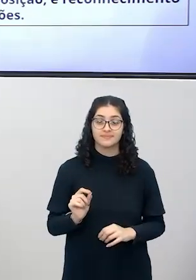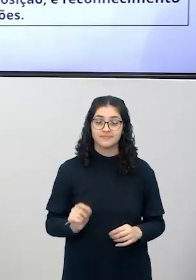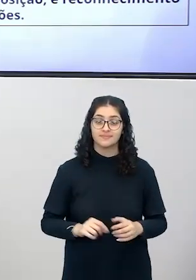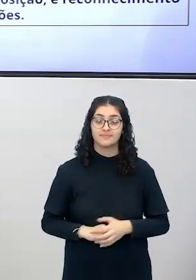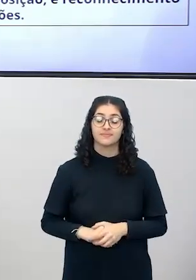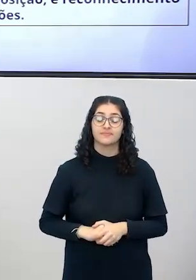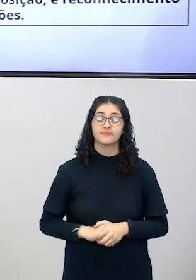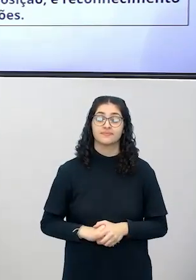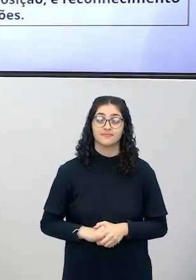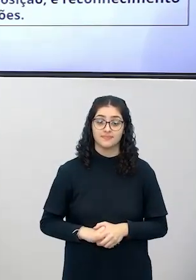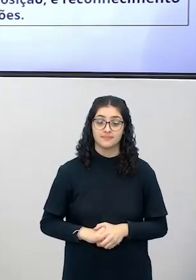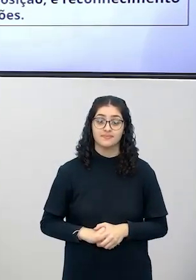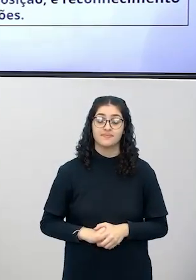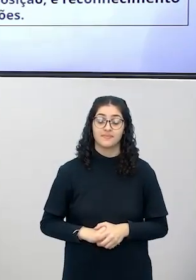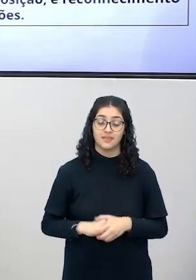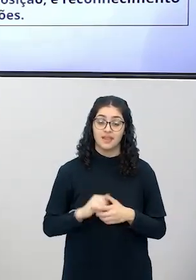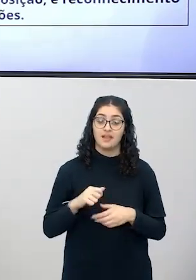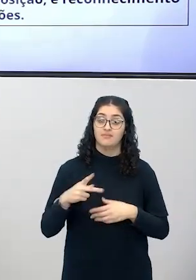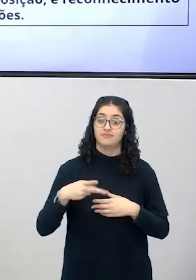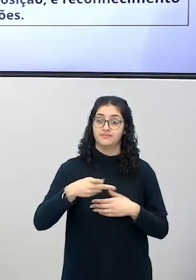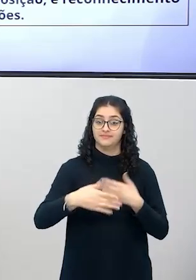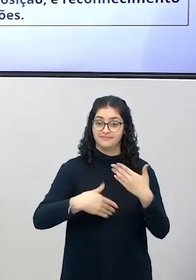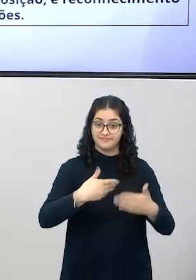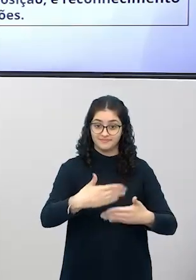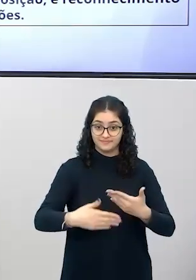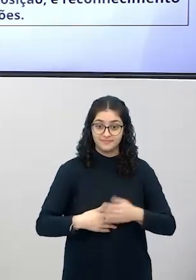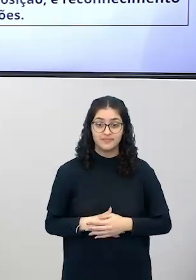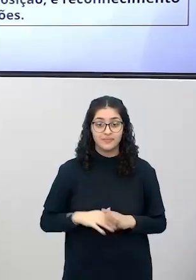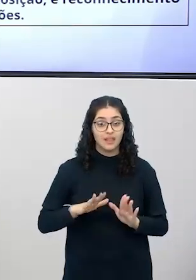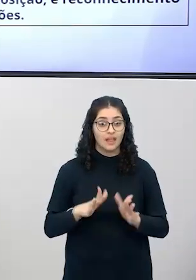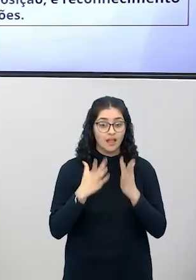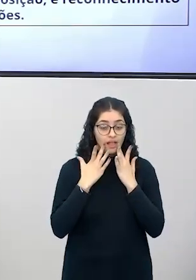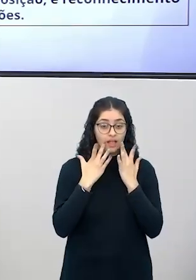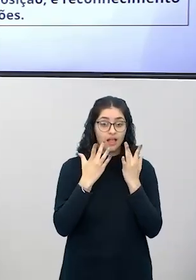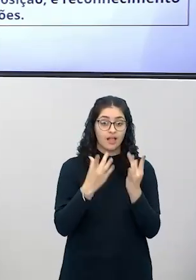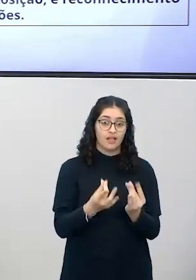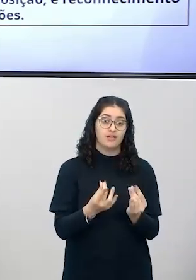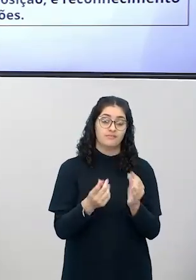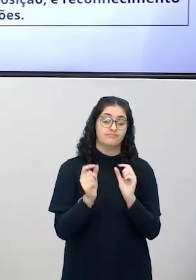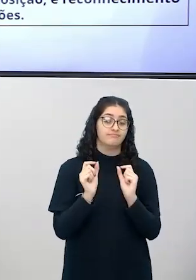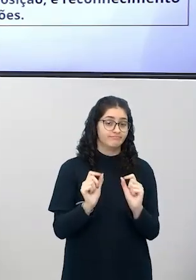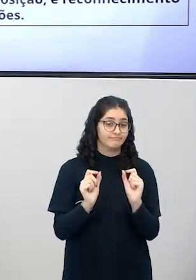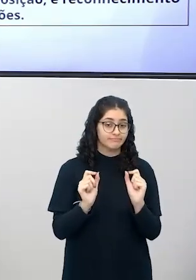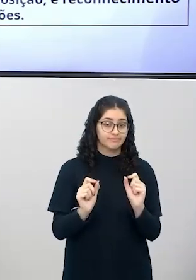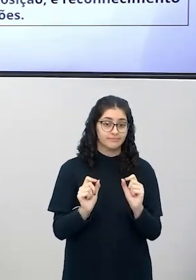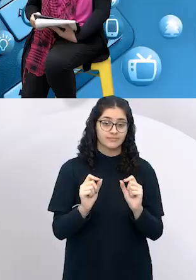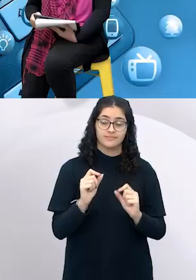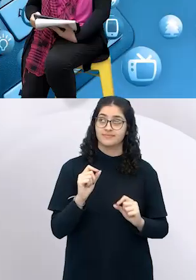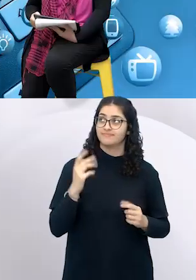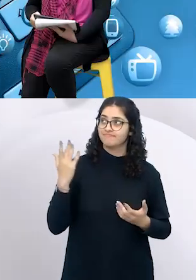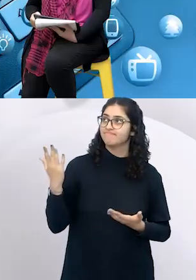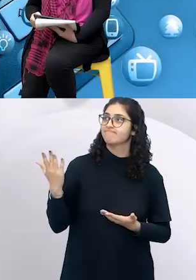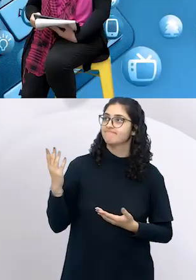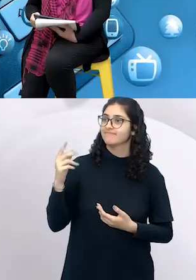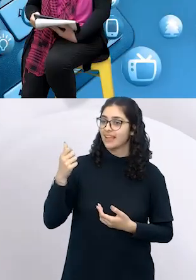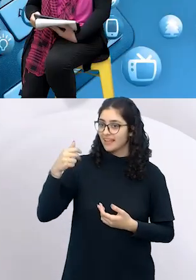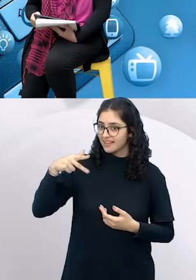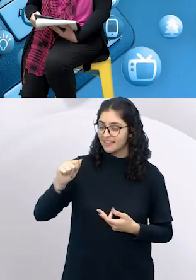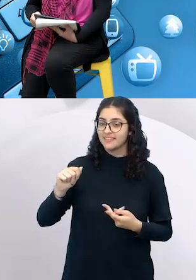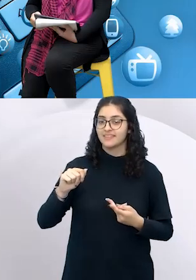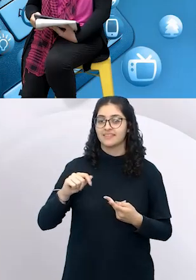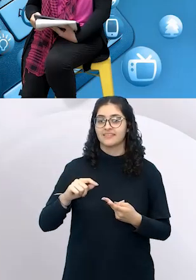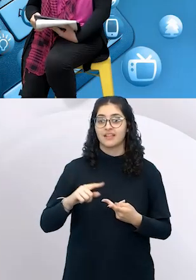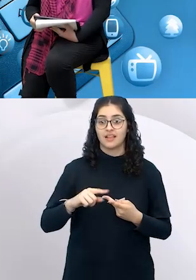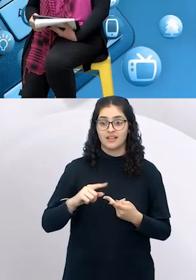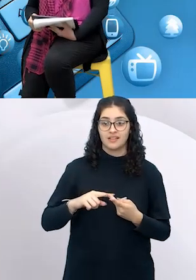pode ser avançado um pouco mais. Mas veja, por uma questão geracional, Ana, e olha